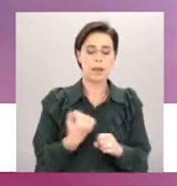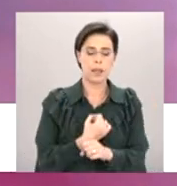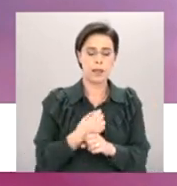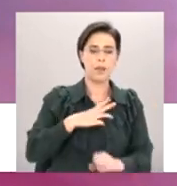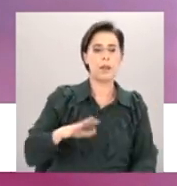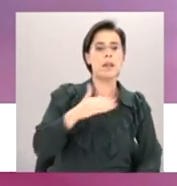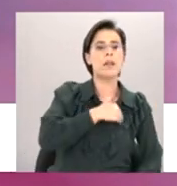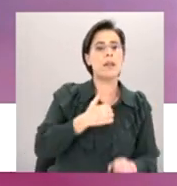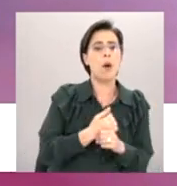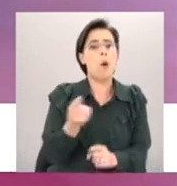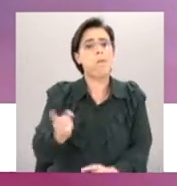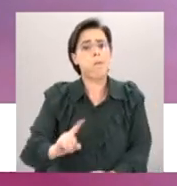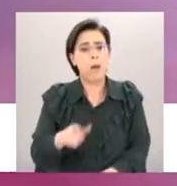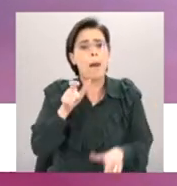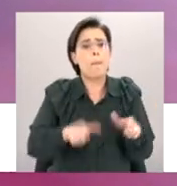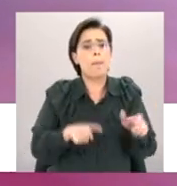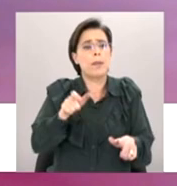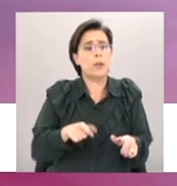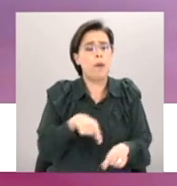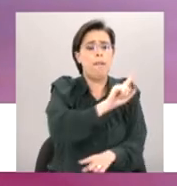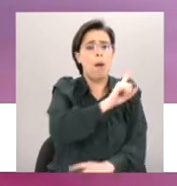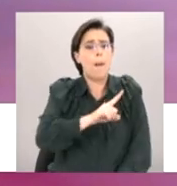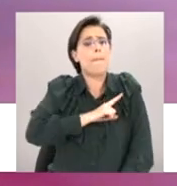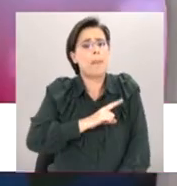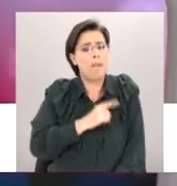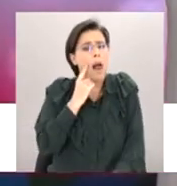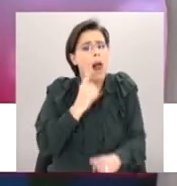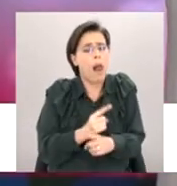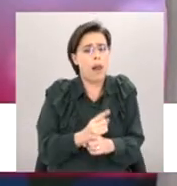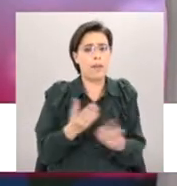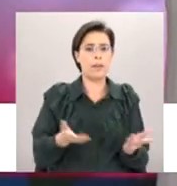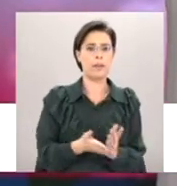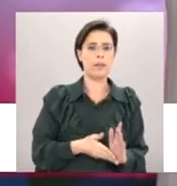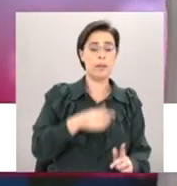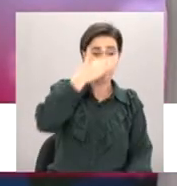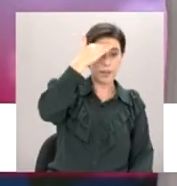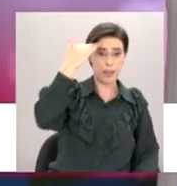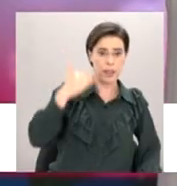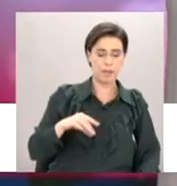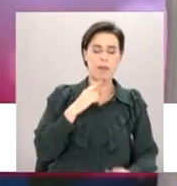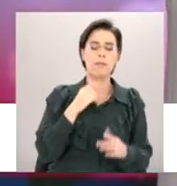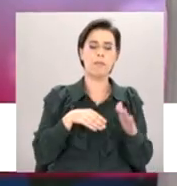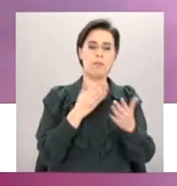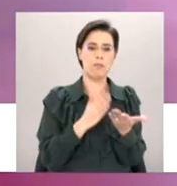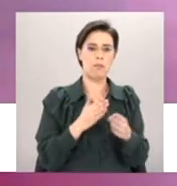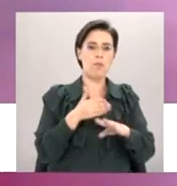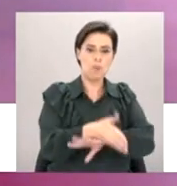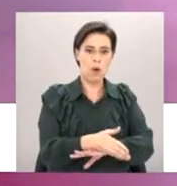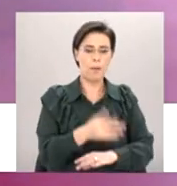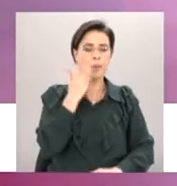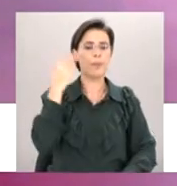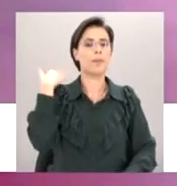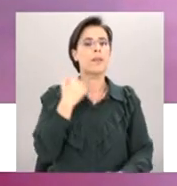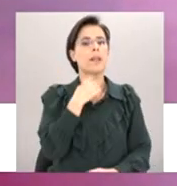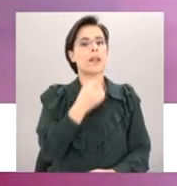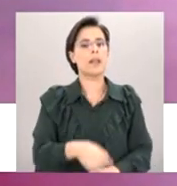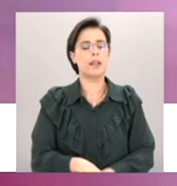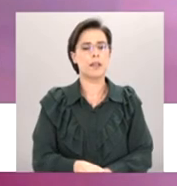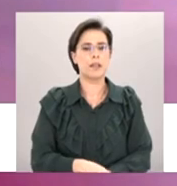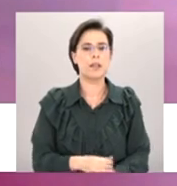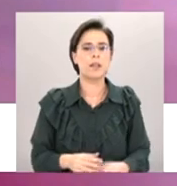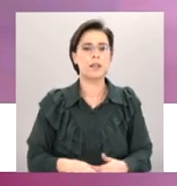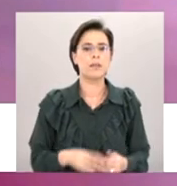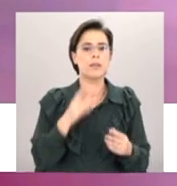serviço Nacional saúde não funciona esse os que correm o privado mesmo aqueles que com muita dificuldade consegue fazer António Costa Diz que